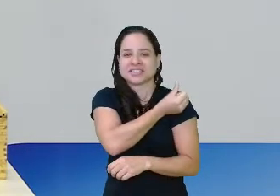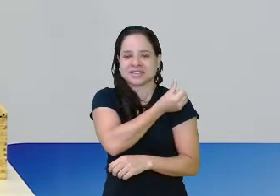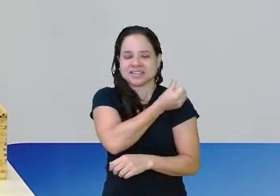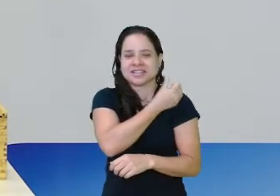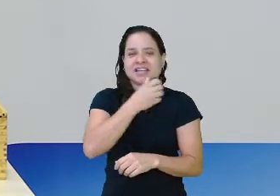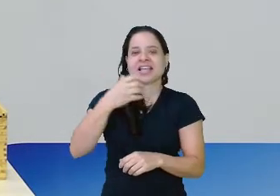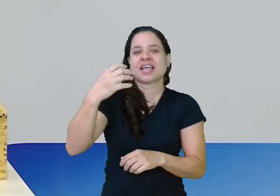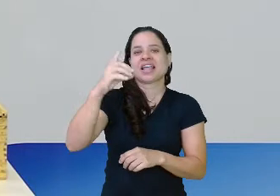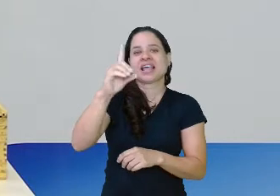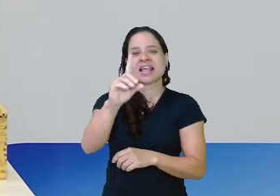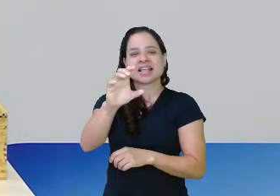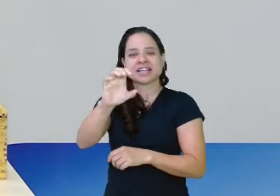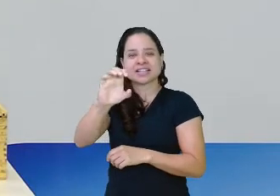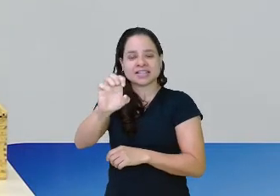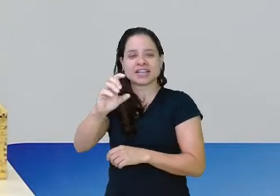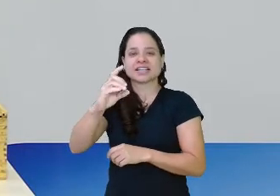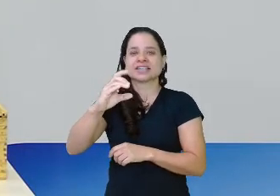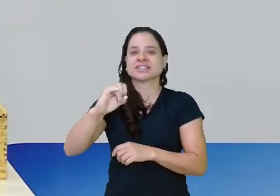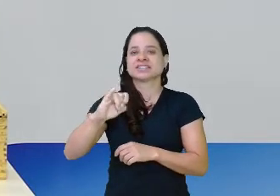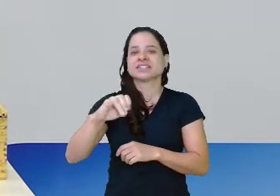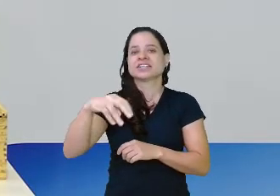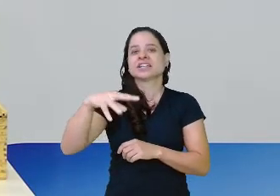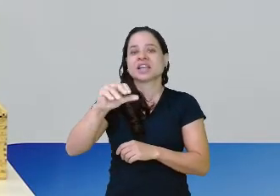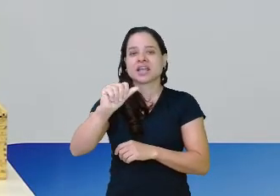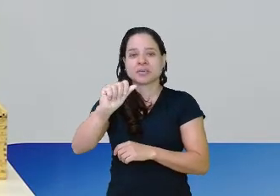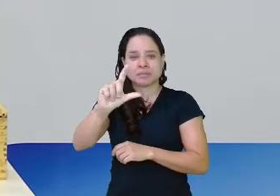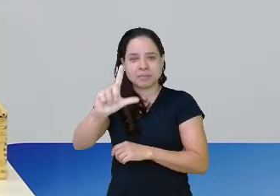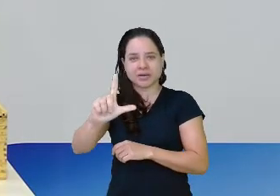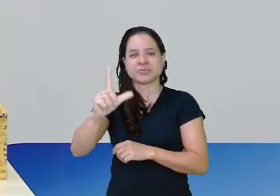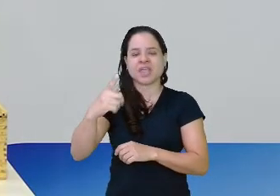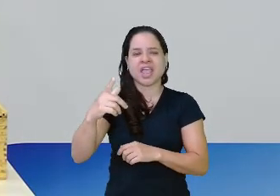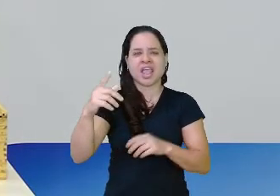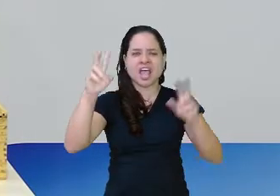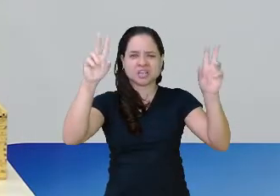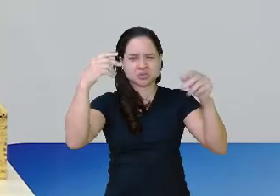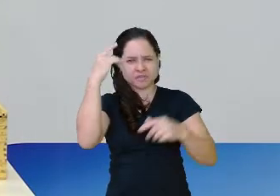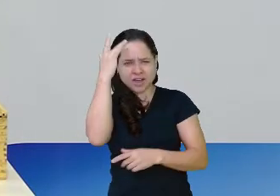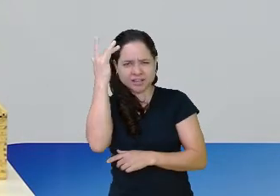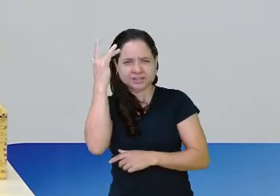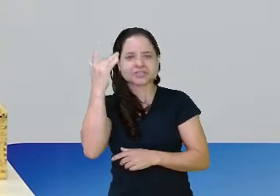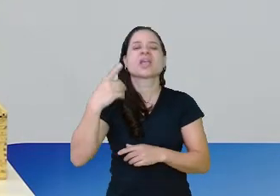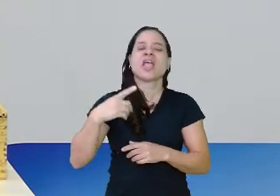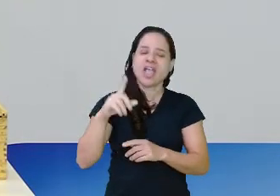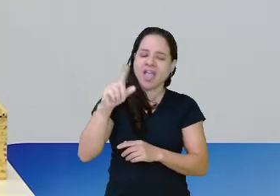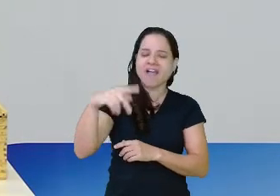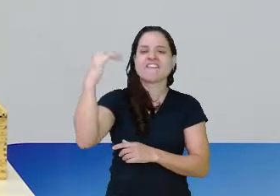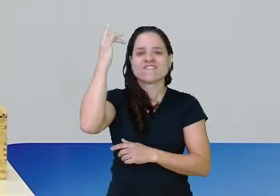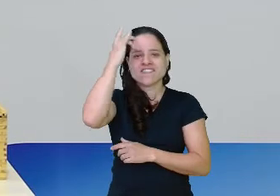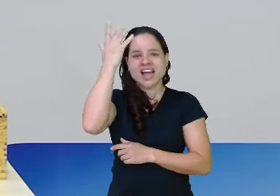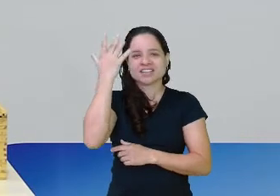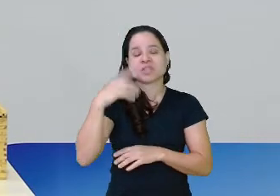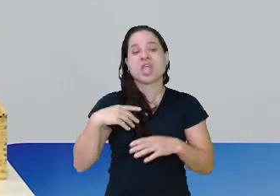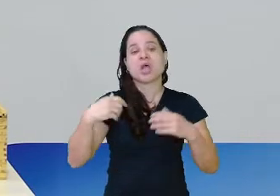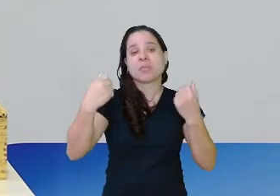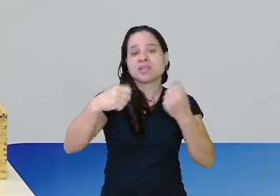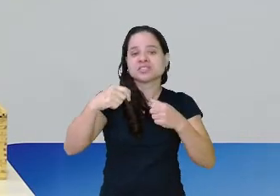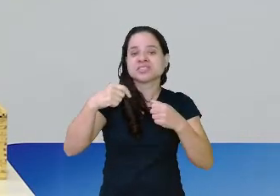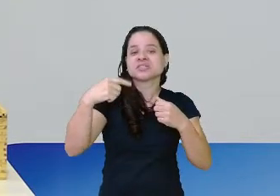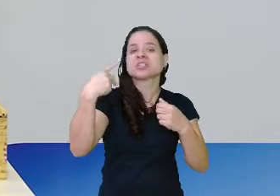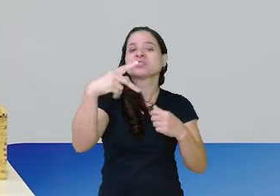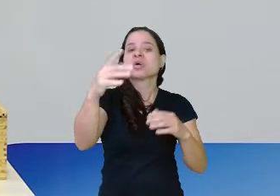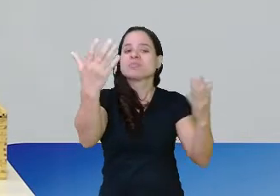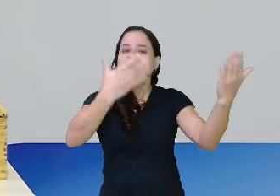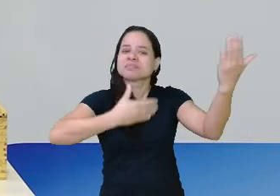decimal. Professora, que assunto fácil! Fácil demais. Eu preciso da tua participação,